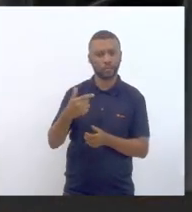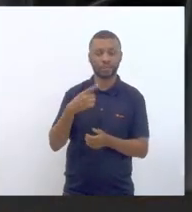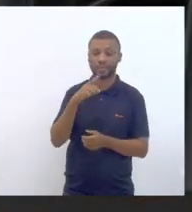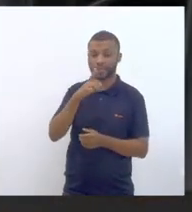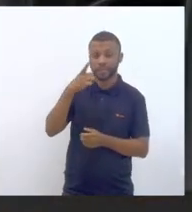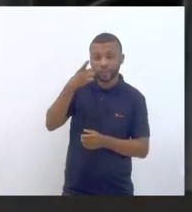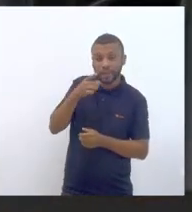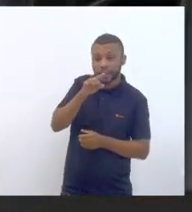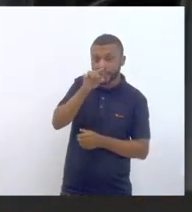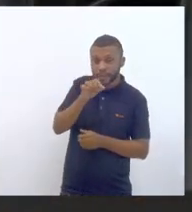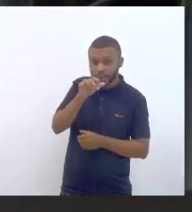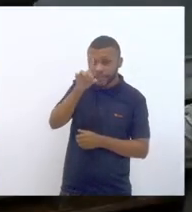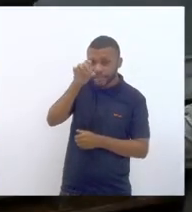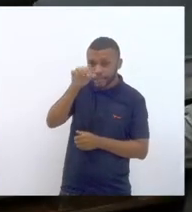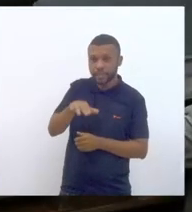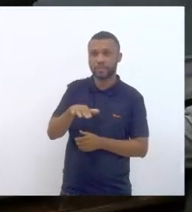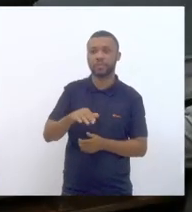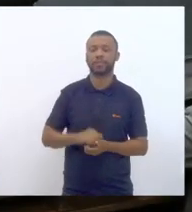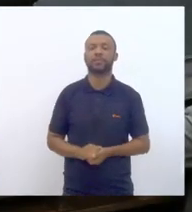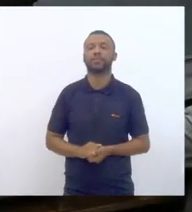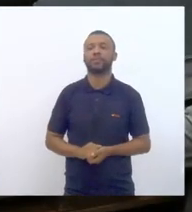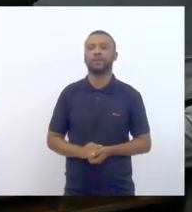Zeidan.